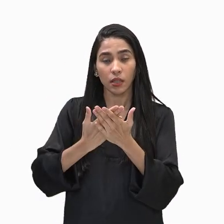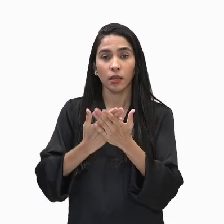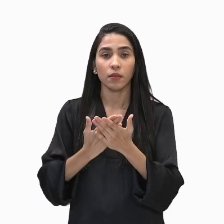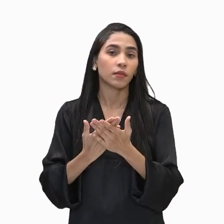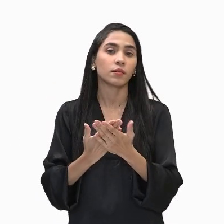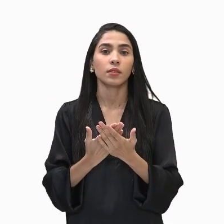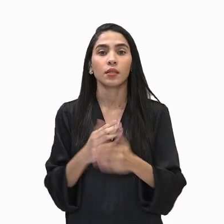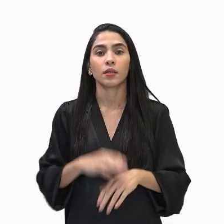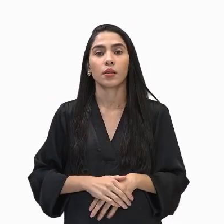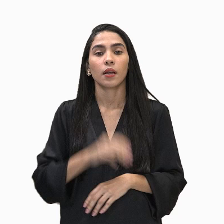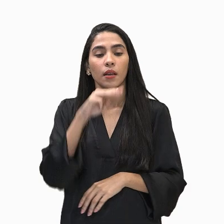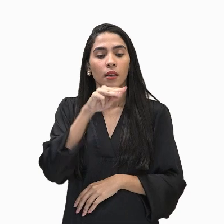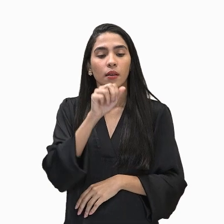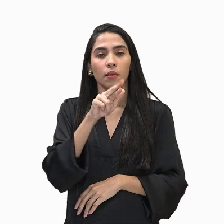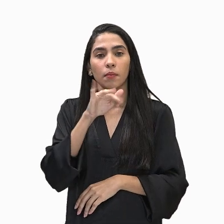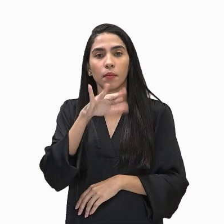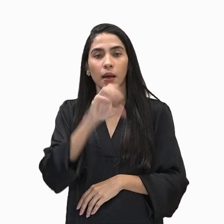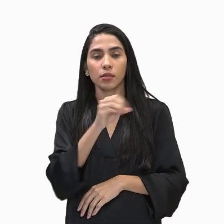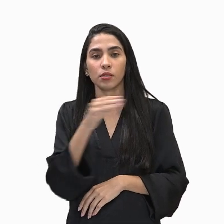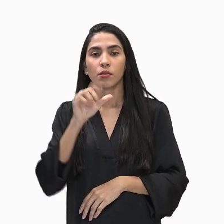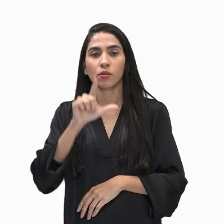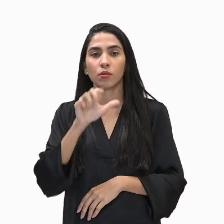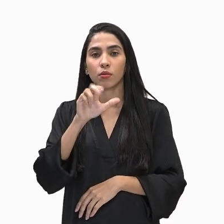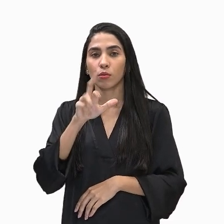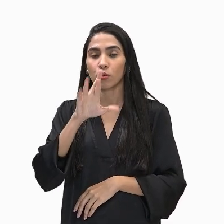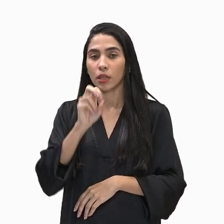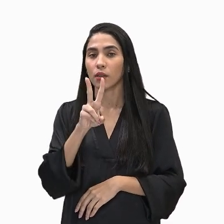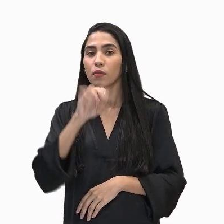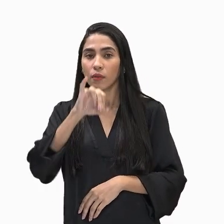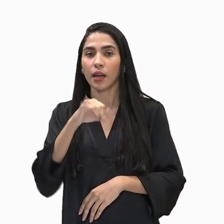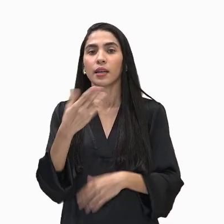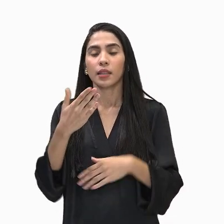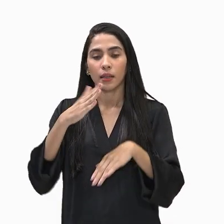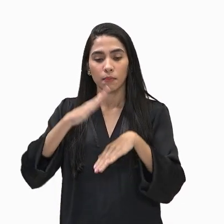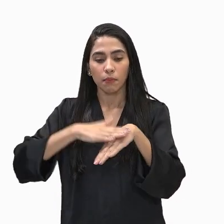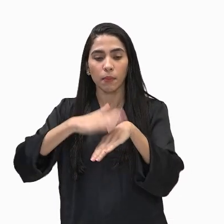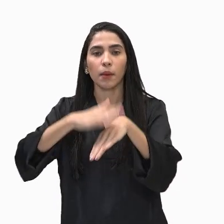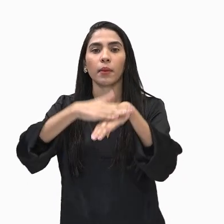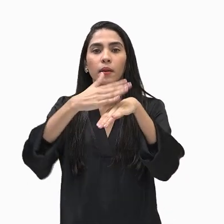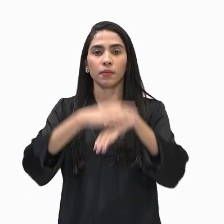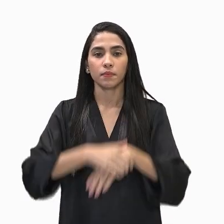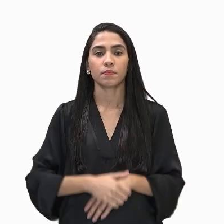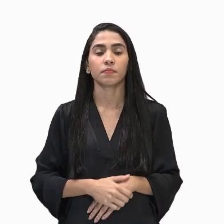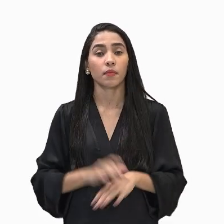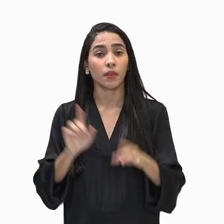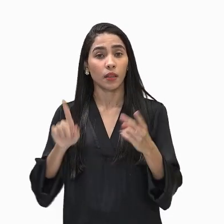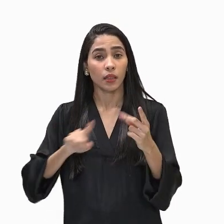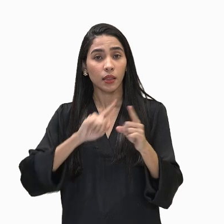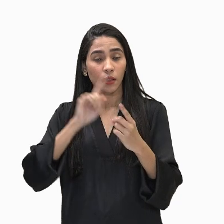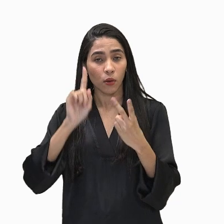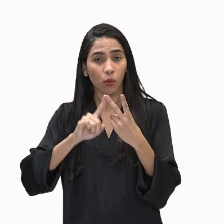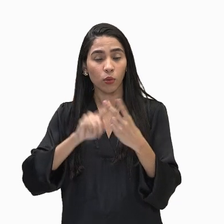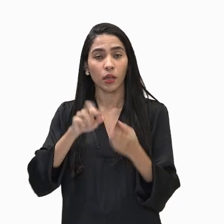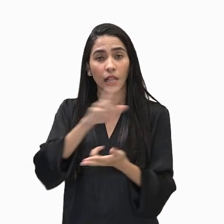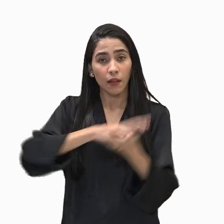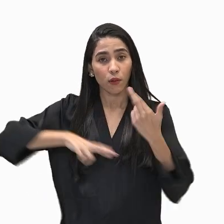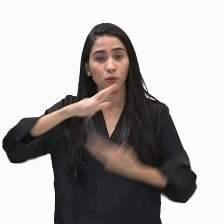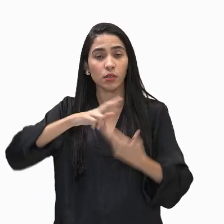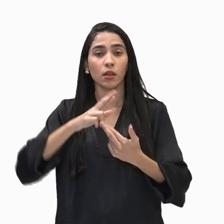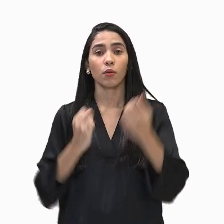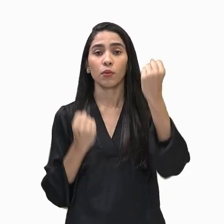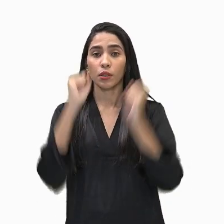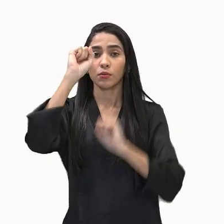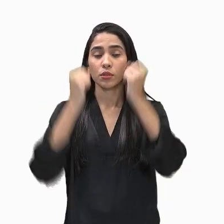Lutero é quem vai buscar essa mudança aí, tá bom? E a Revolução Industrial, que justamente acontece na Inglaterra,